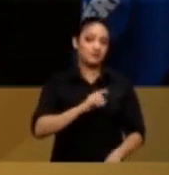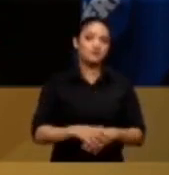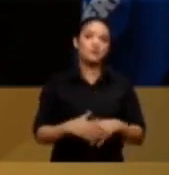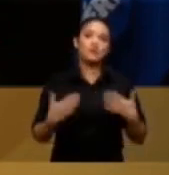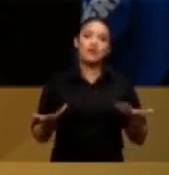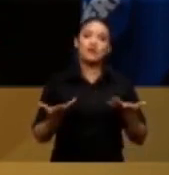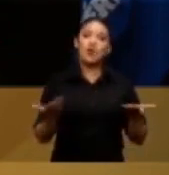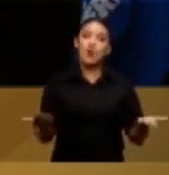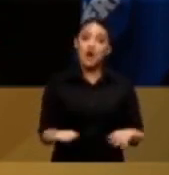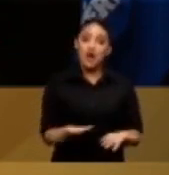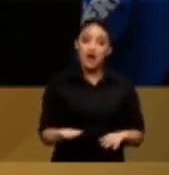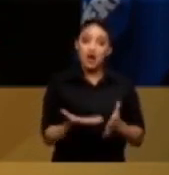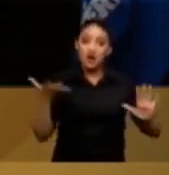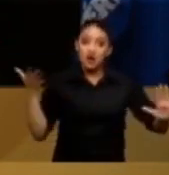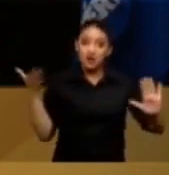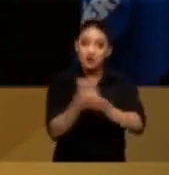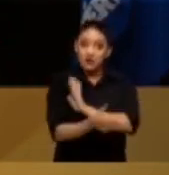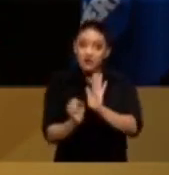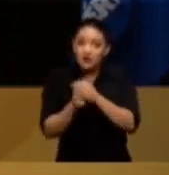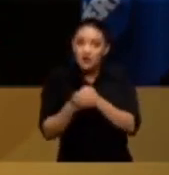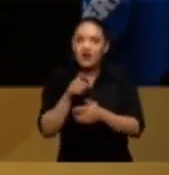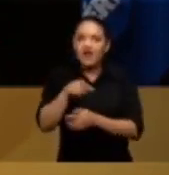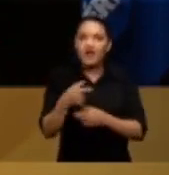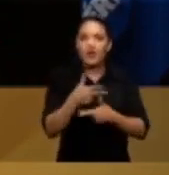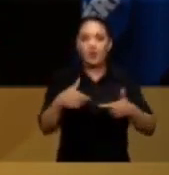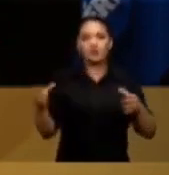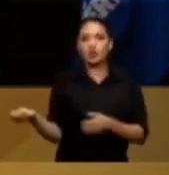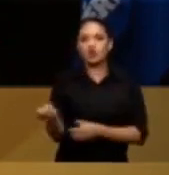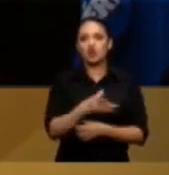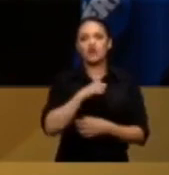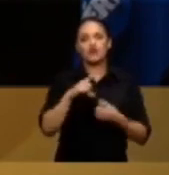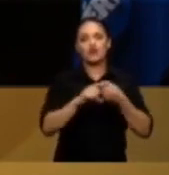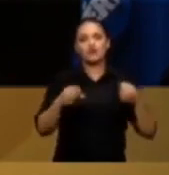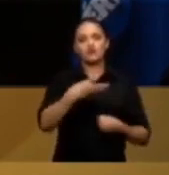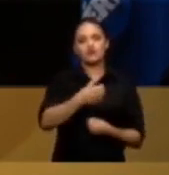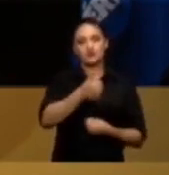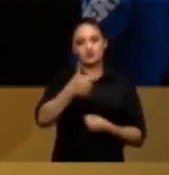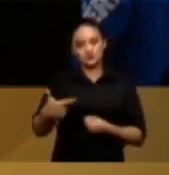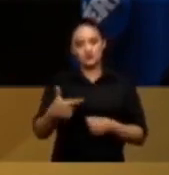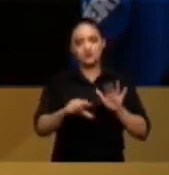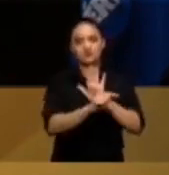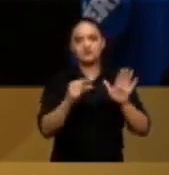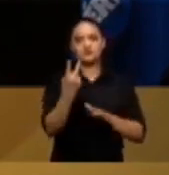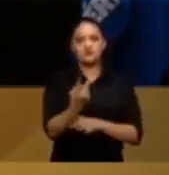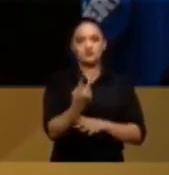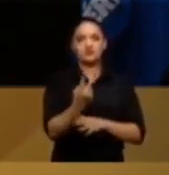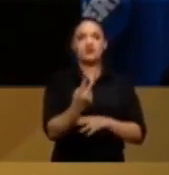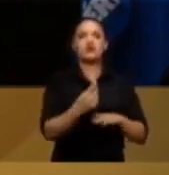traduz um fato novo e contemporâneo, tal como exige o artigo 312, parágrafo 2º, com a redação dada pela